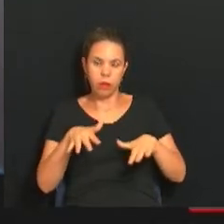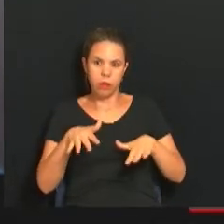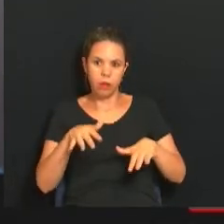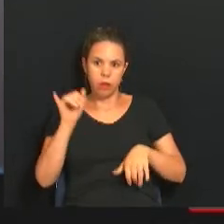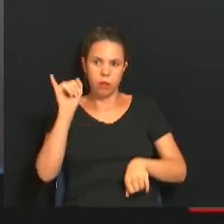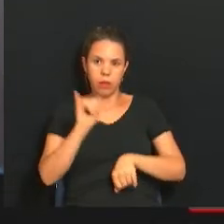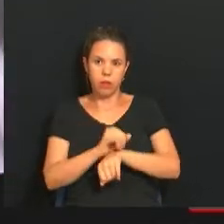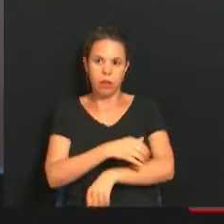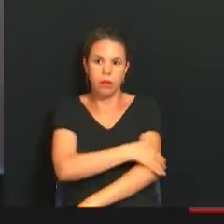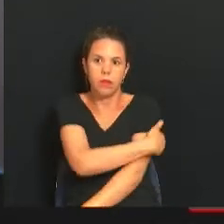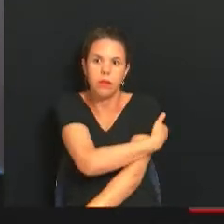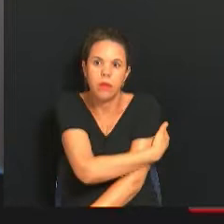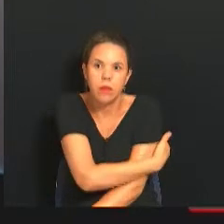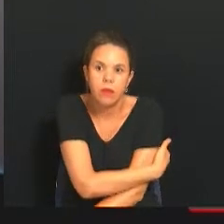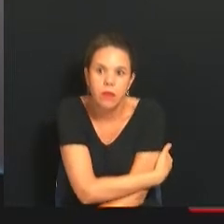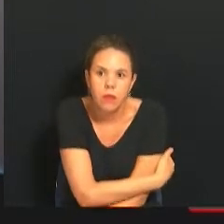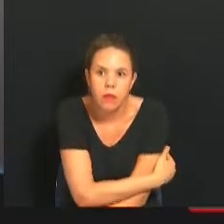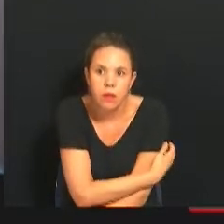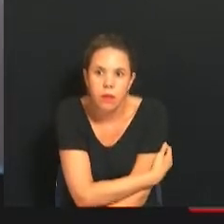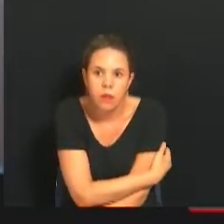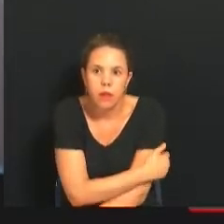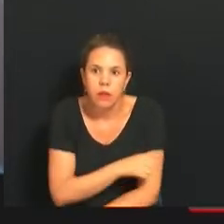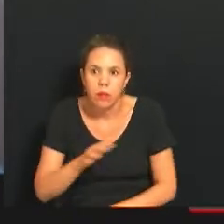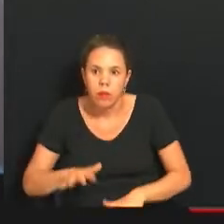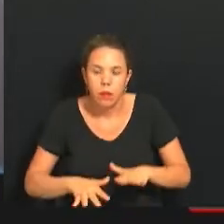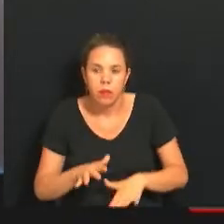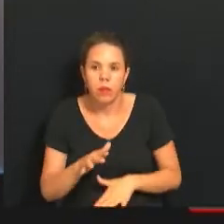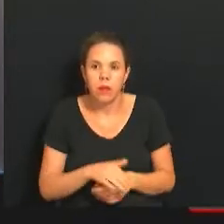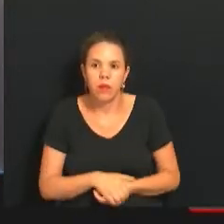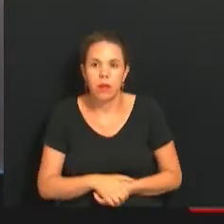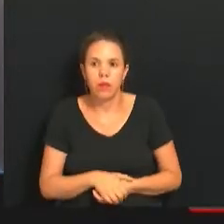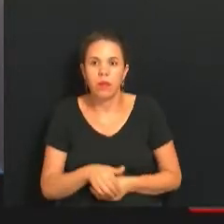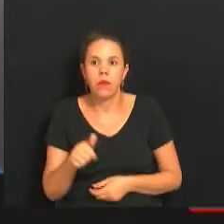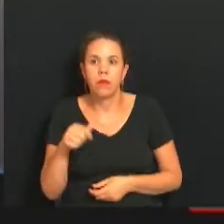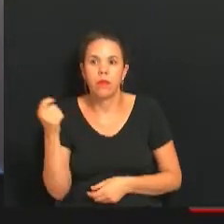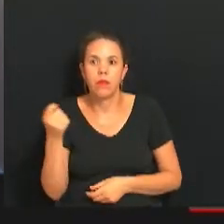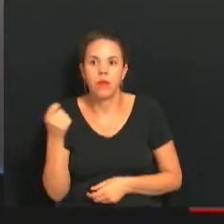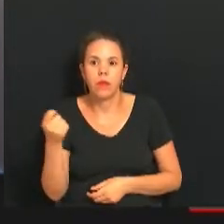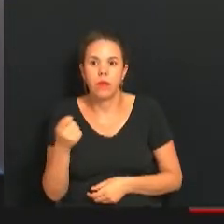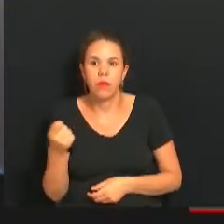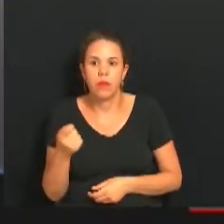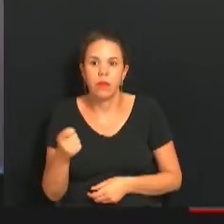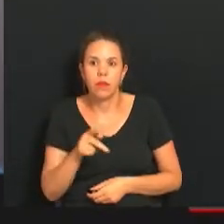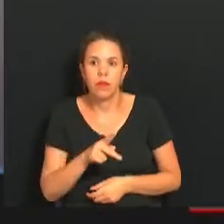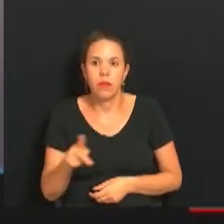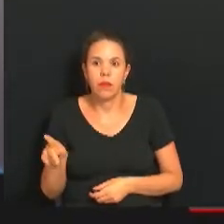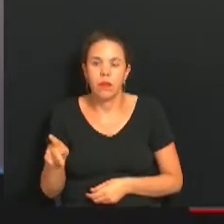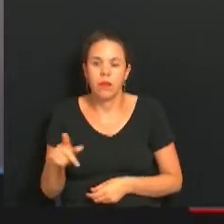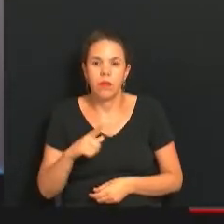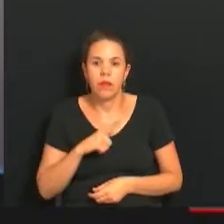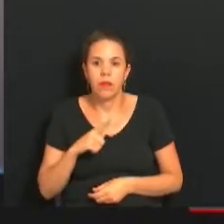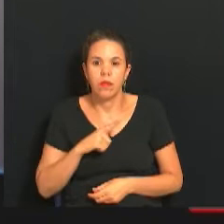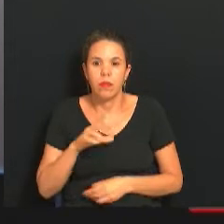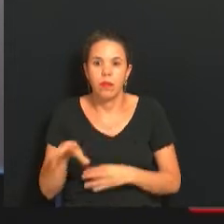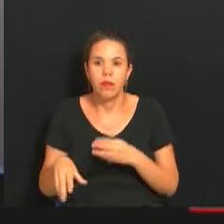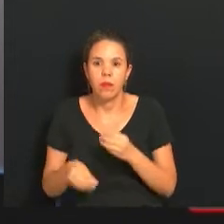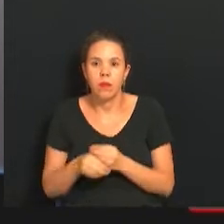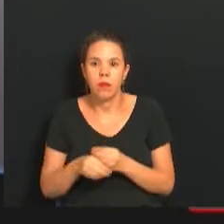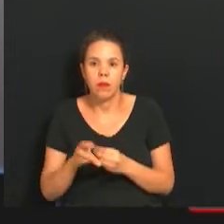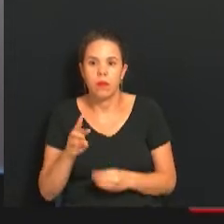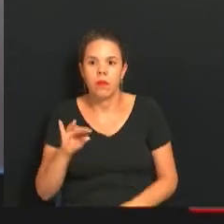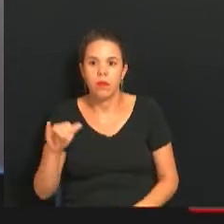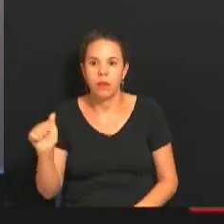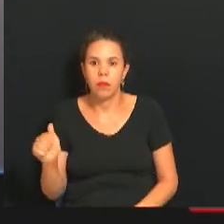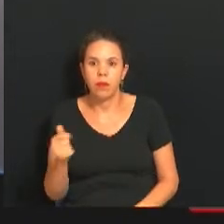internacional. Então, a gente tem o precedente da Ossétia do Sul, o precedente da Abecásia, temos a anexação da Crimeia em